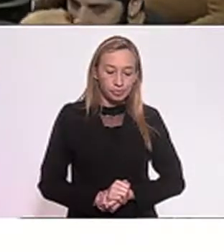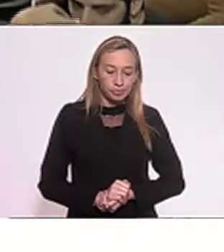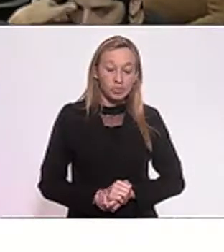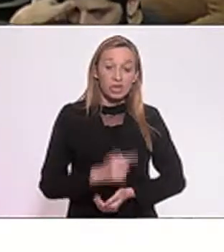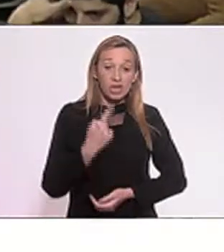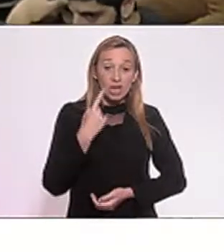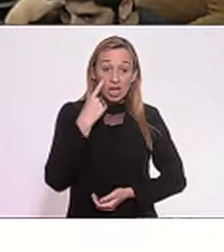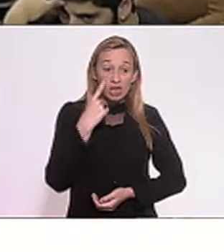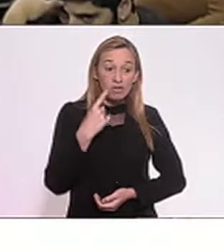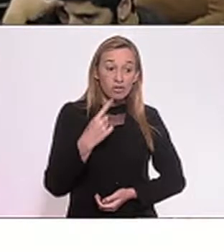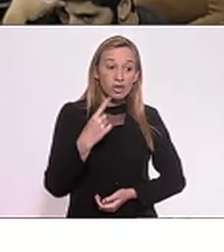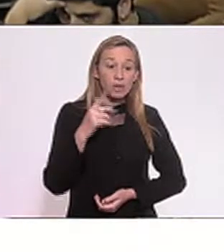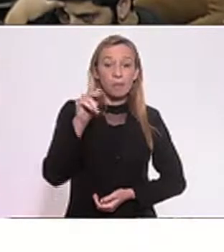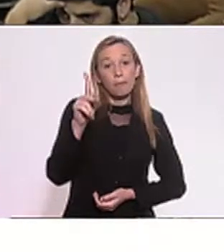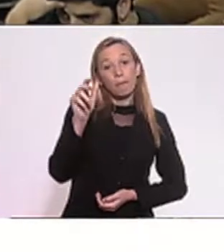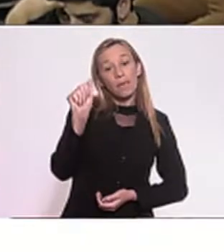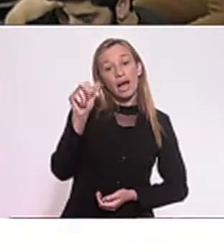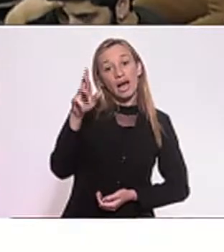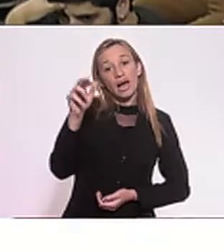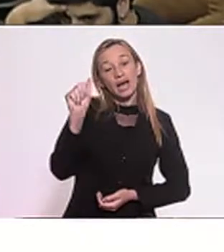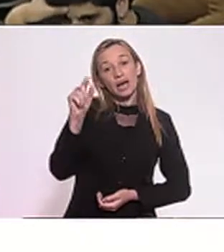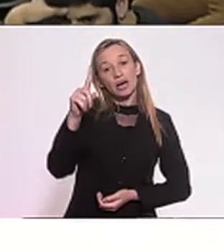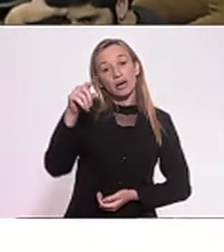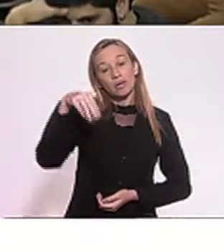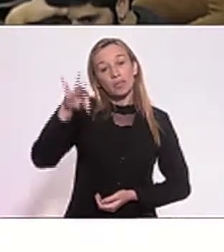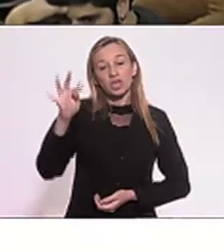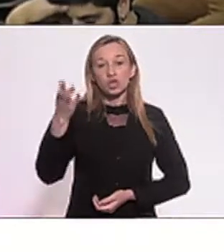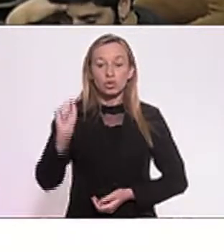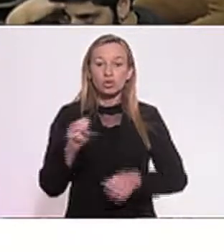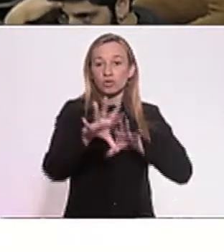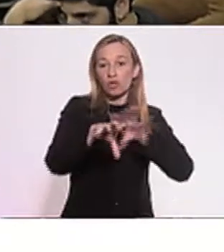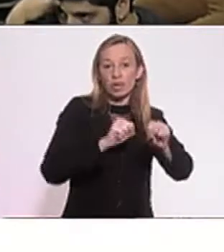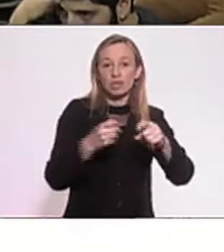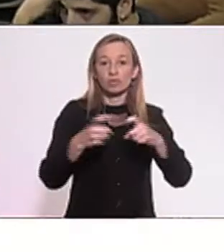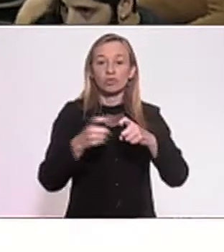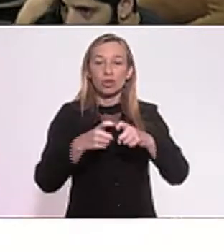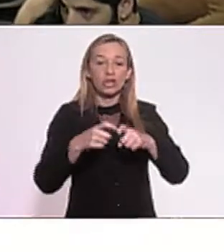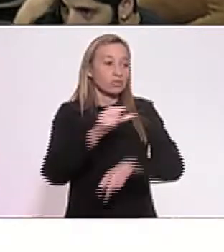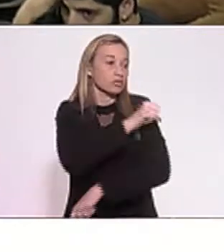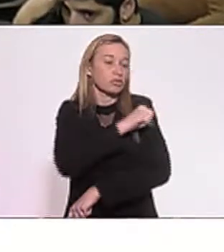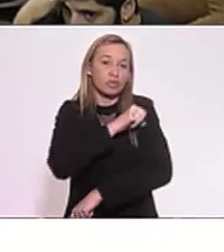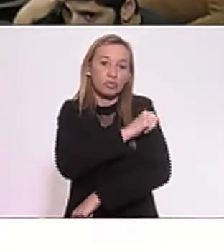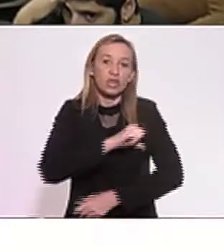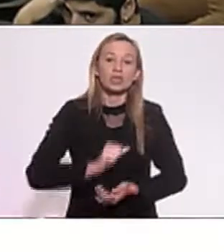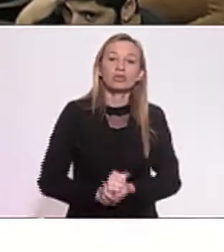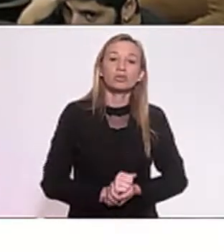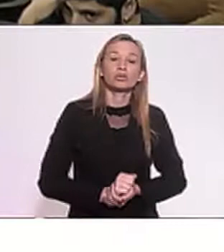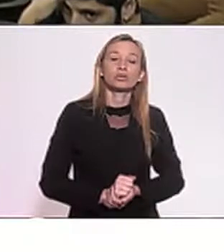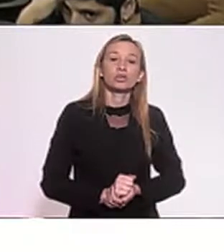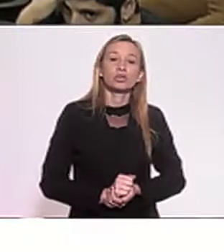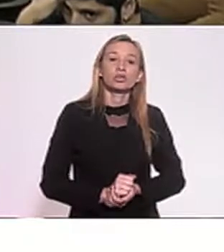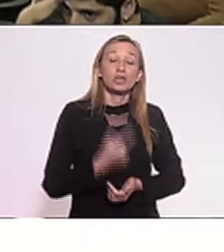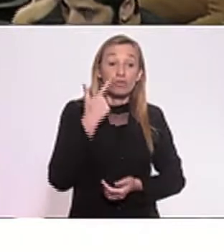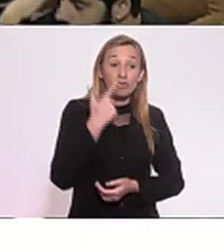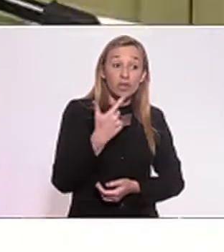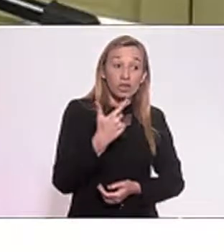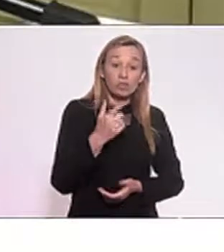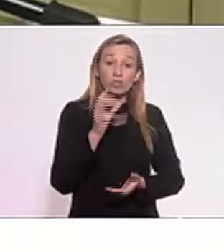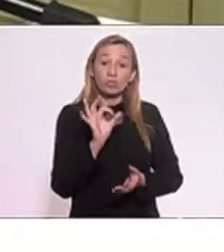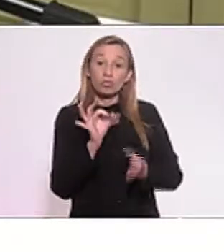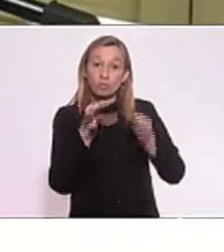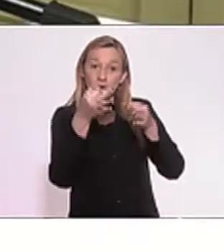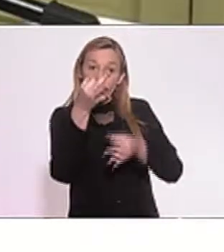Rever os parâmetros da formação profissional do médico e do enfermeiro, enfatizando a coerência com o perfil